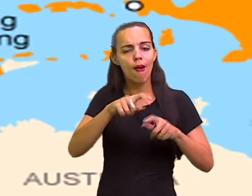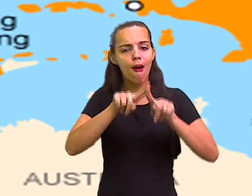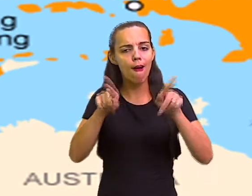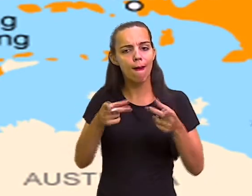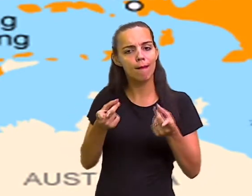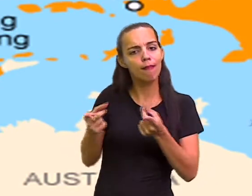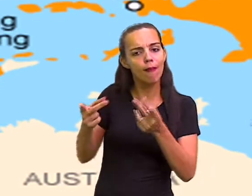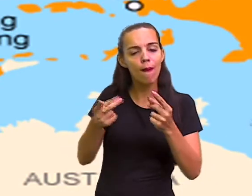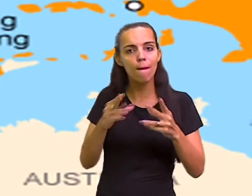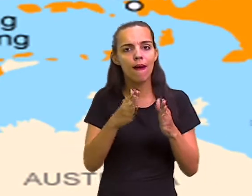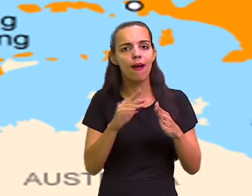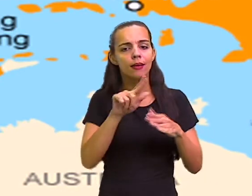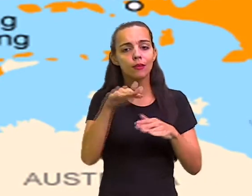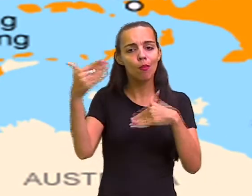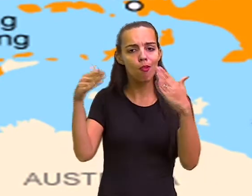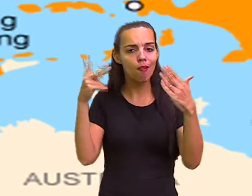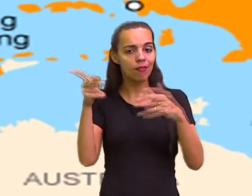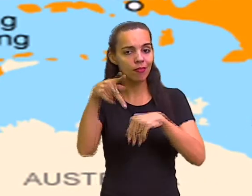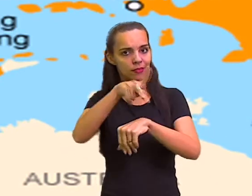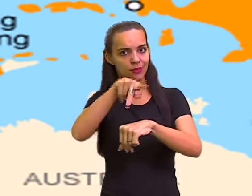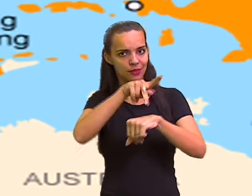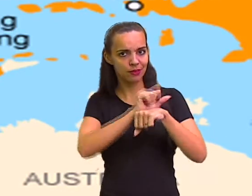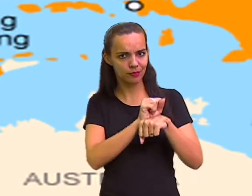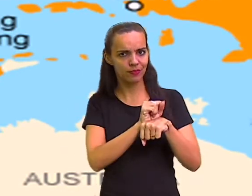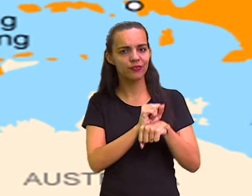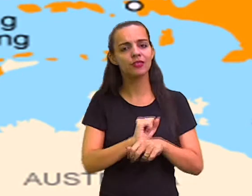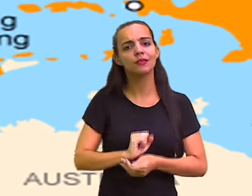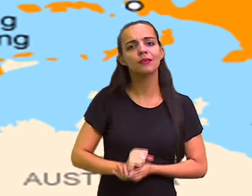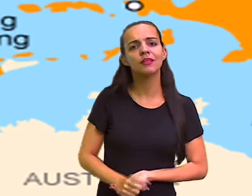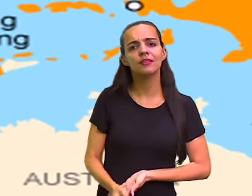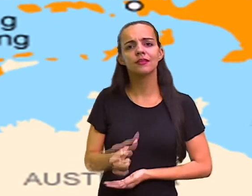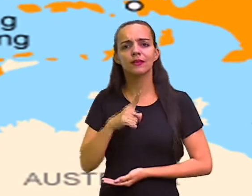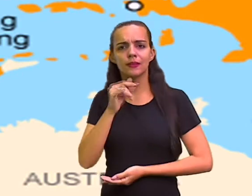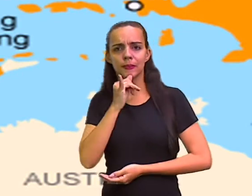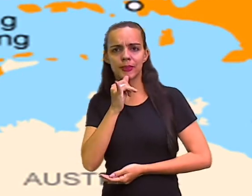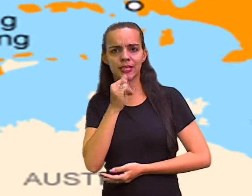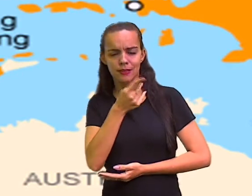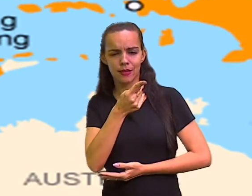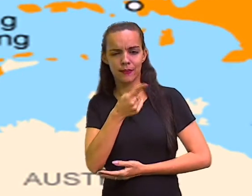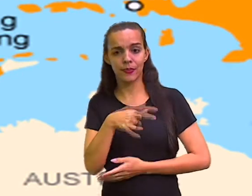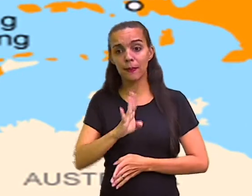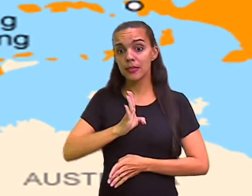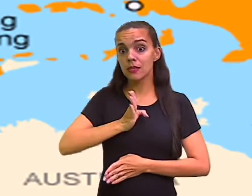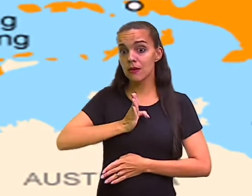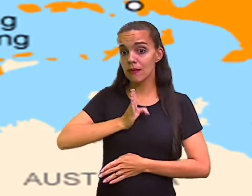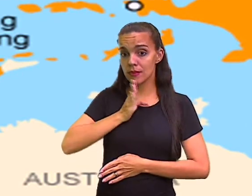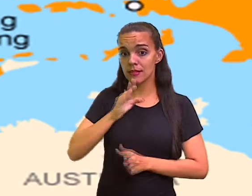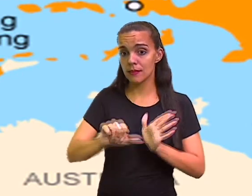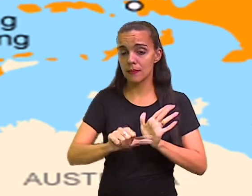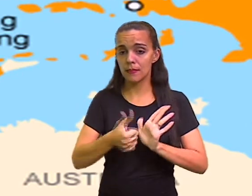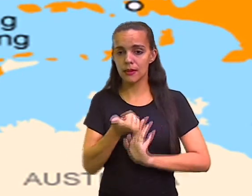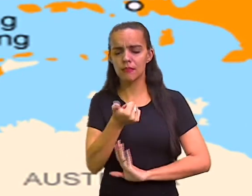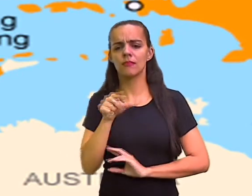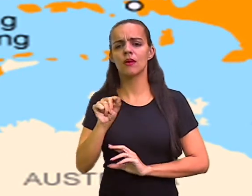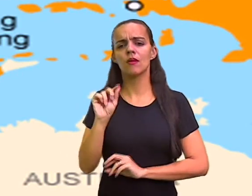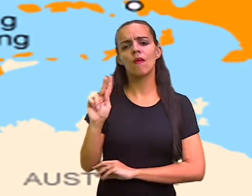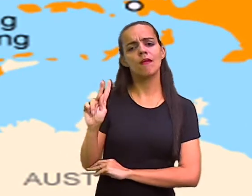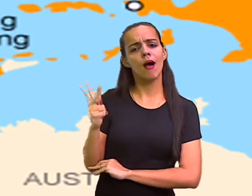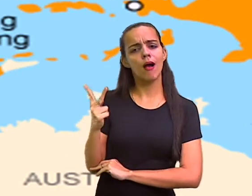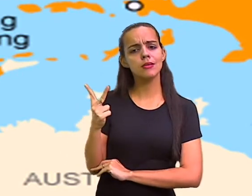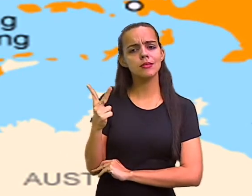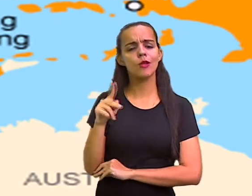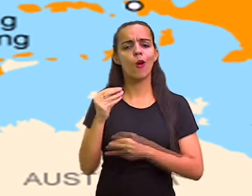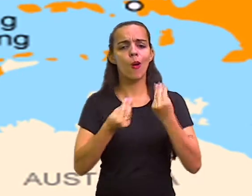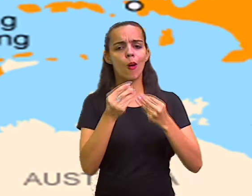tem fundamentalmente moldado a história da Indonésia. A área deste país